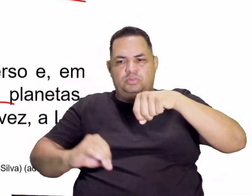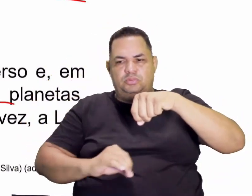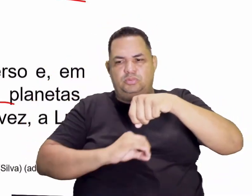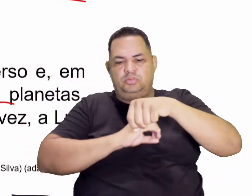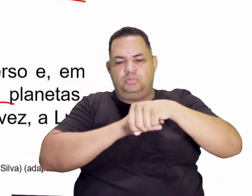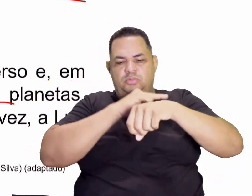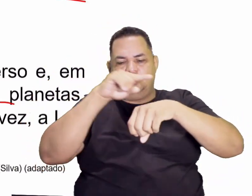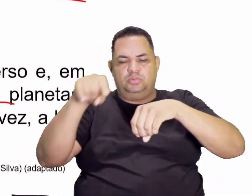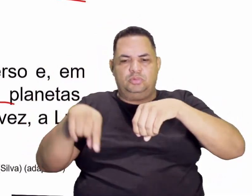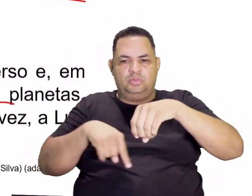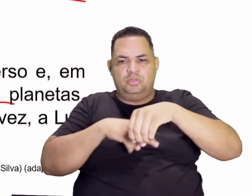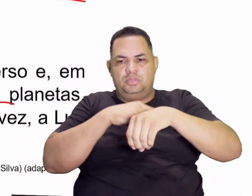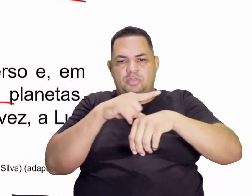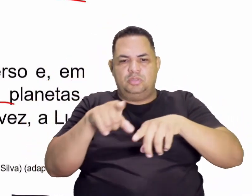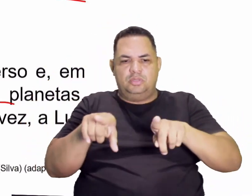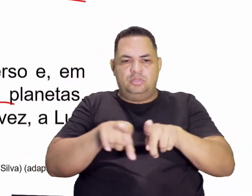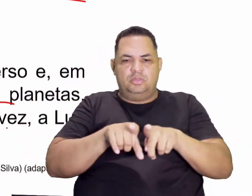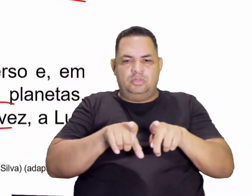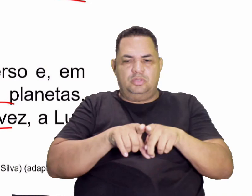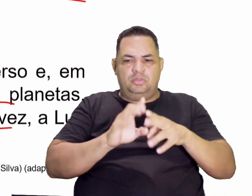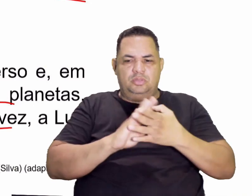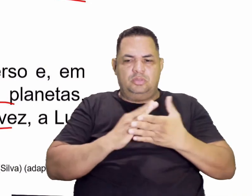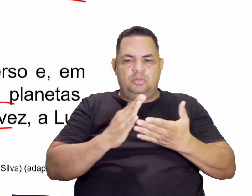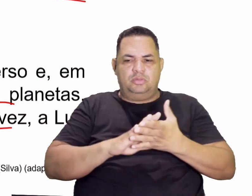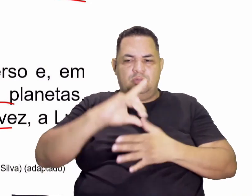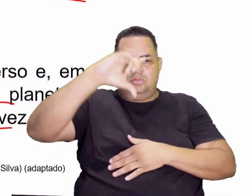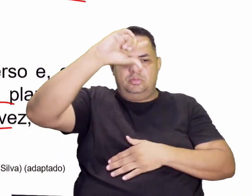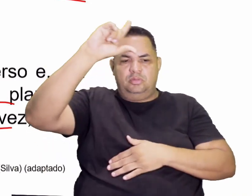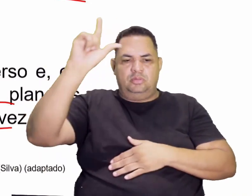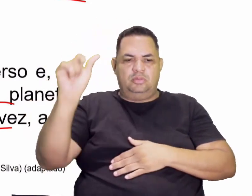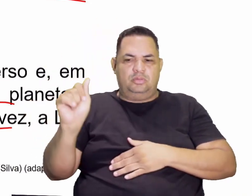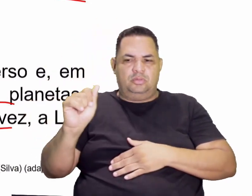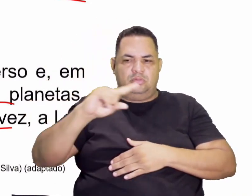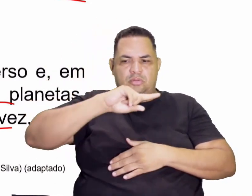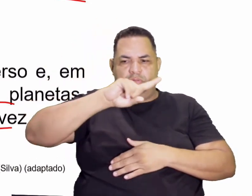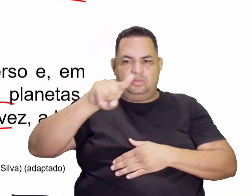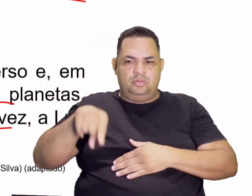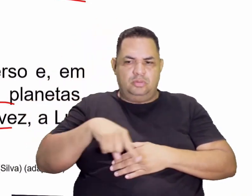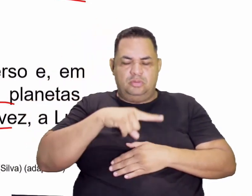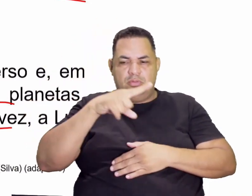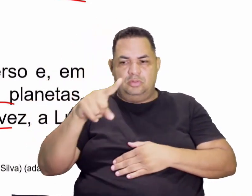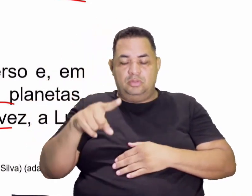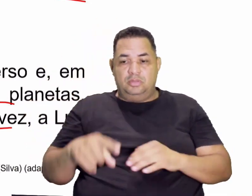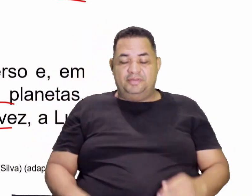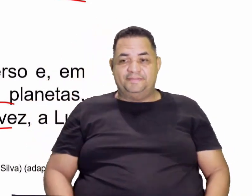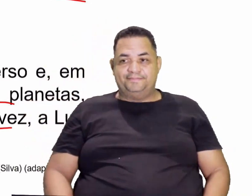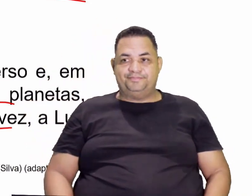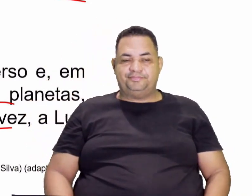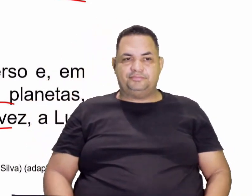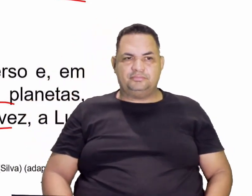planetas, inclusive a Terra, que tinha por sua vez a Lua ao seu redor. Então tá aí nessa